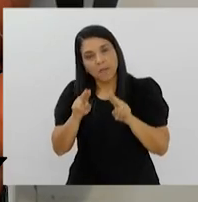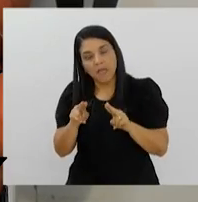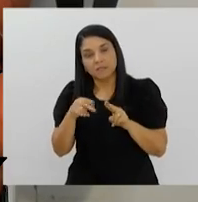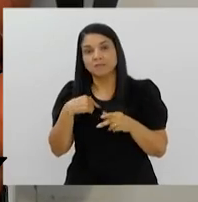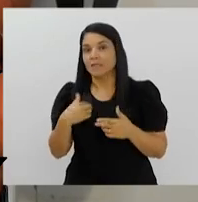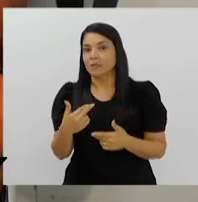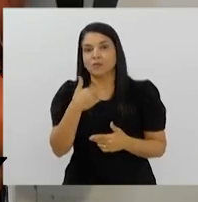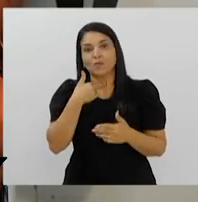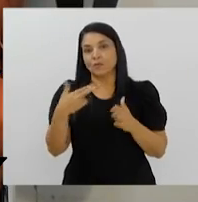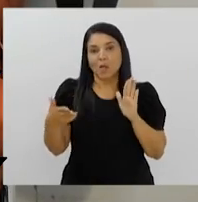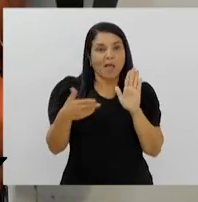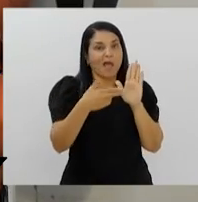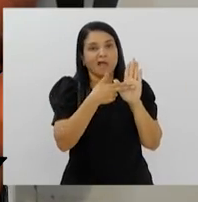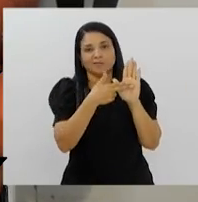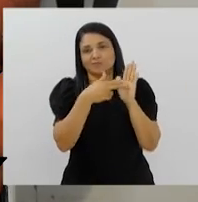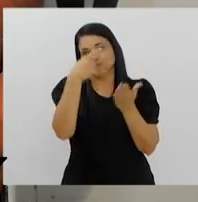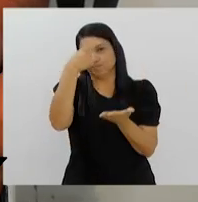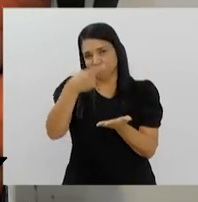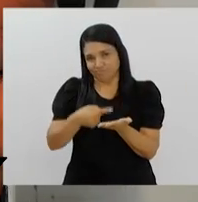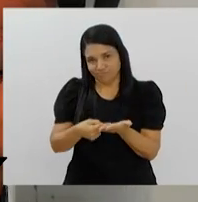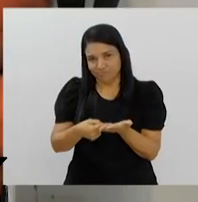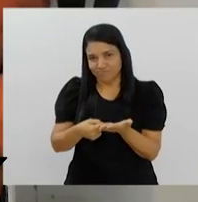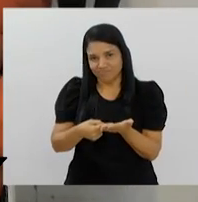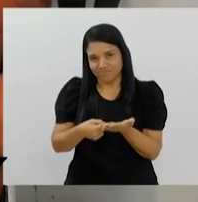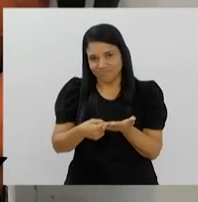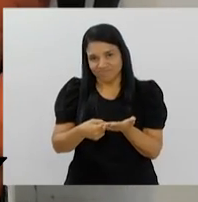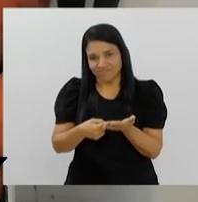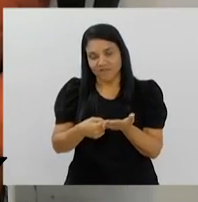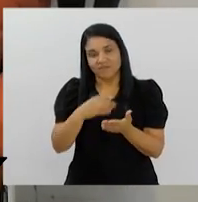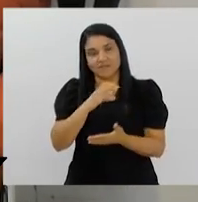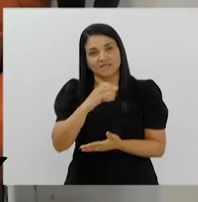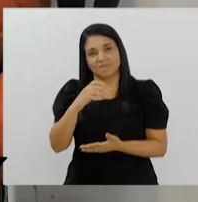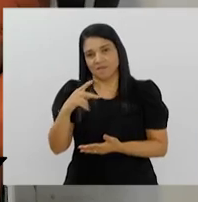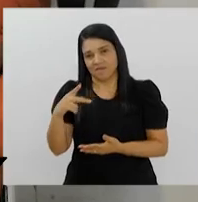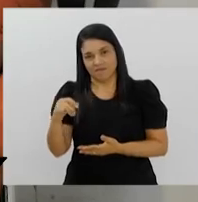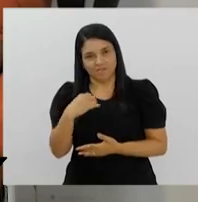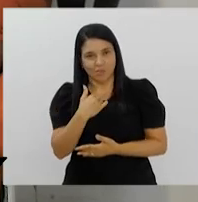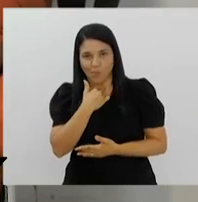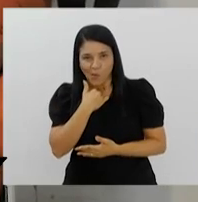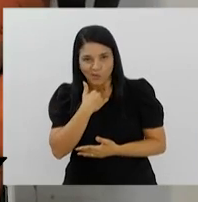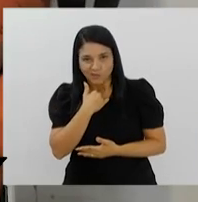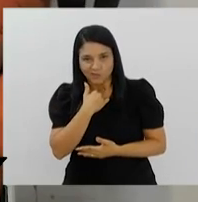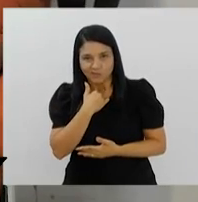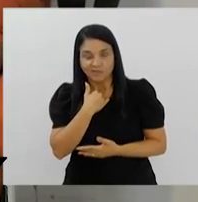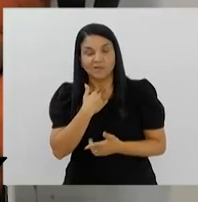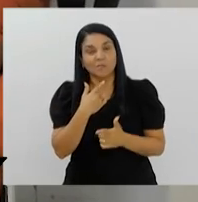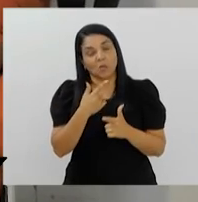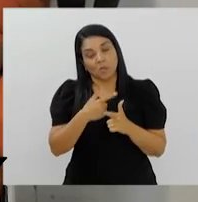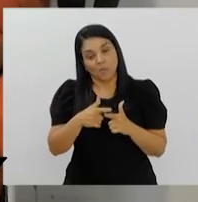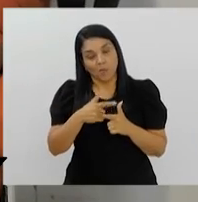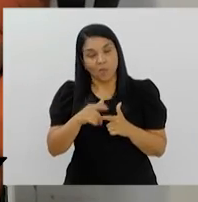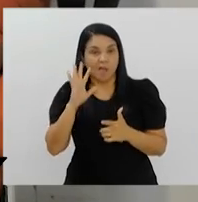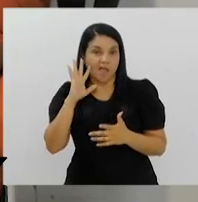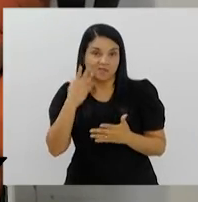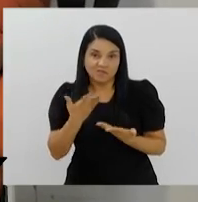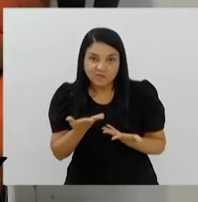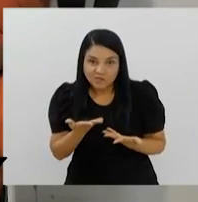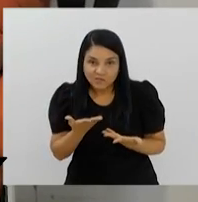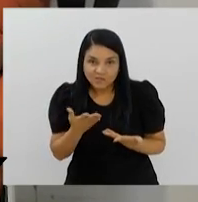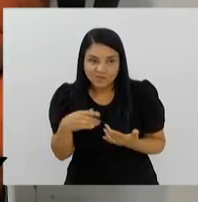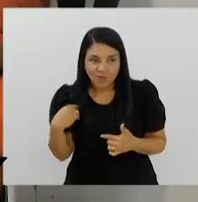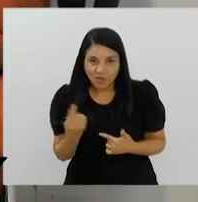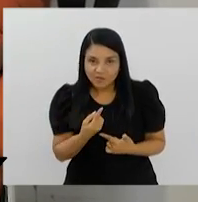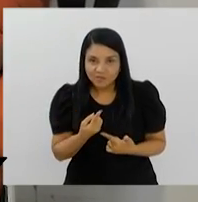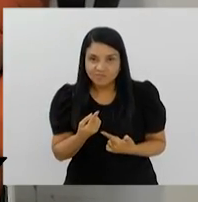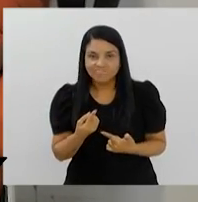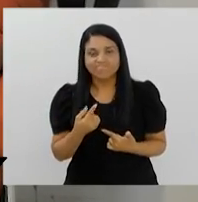assumir compromissos propriamente ditos com a CPI e conosco De que nossos problemas vão ser solucionados e é